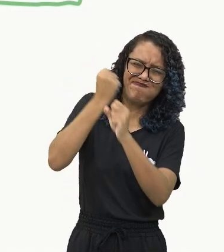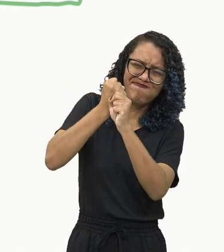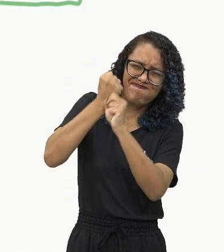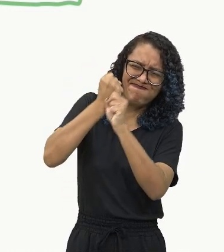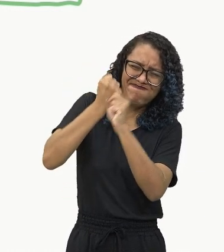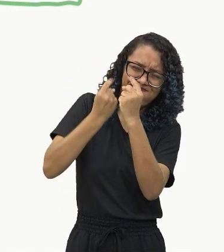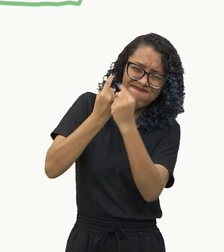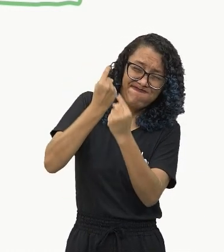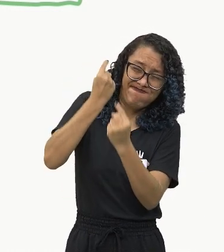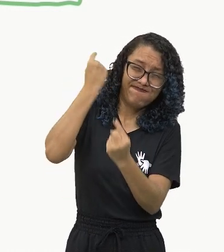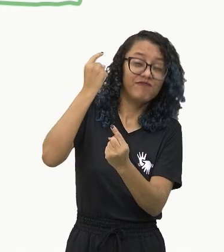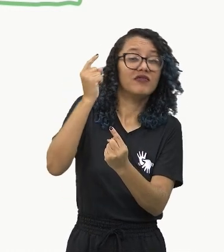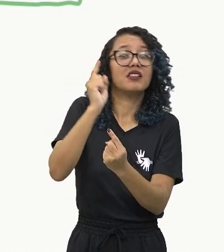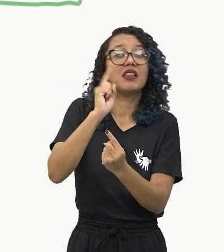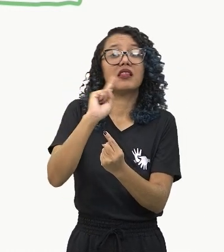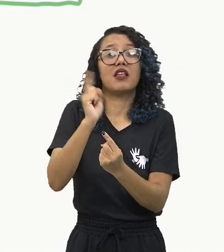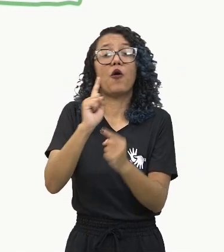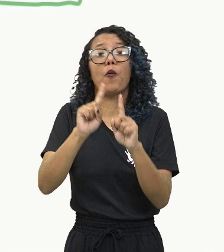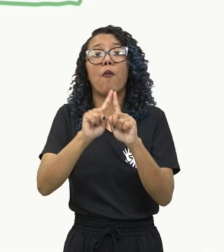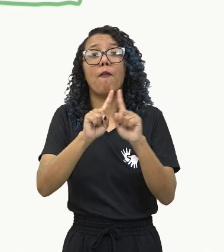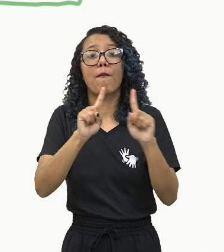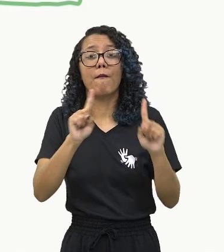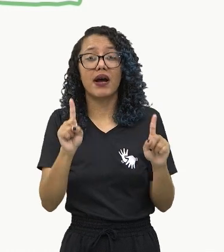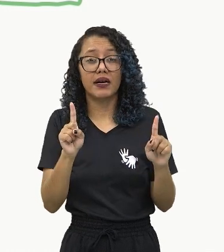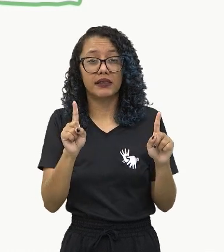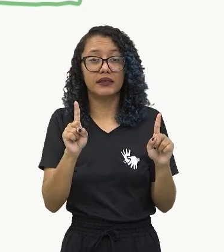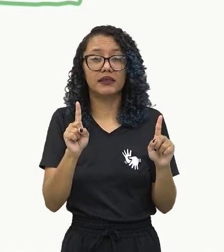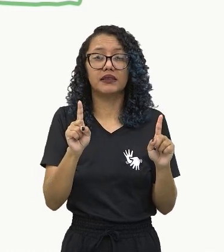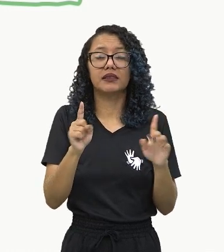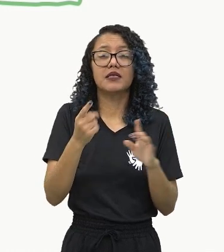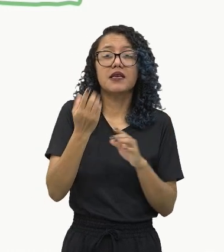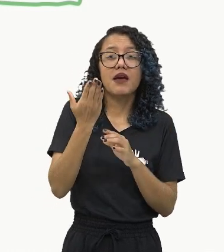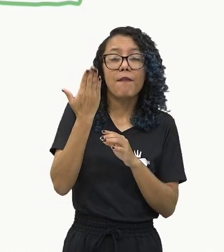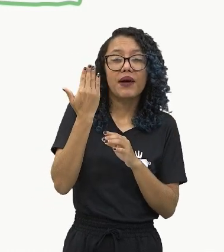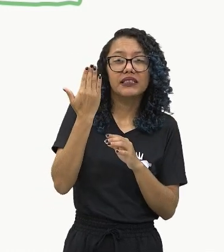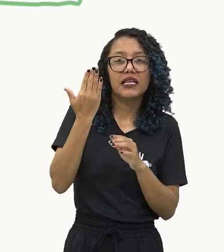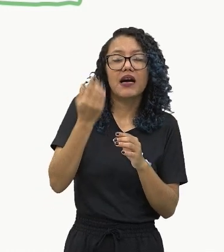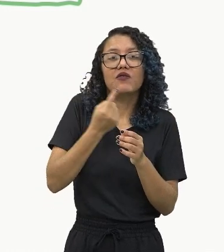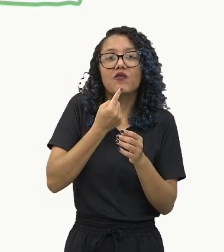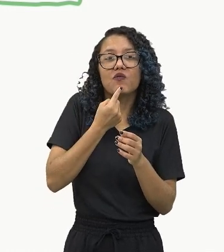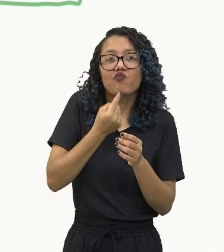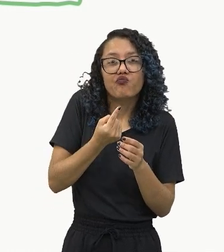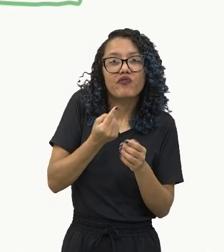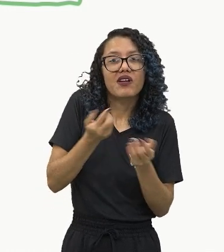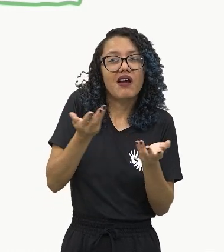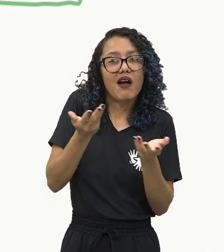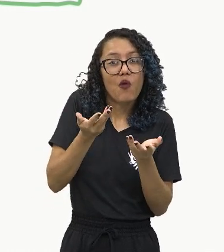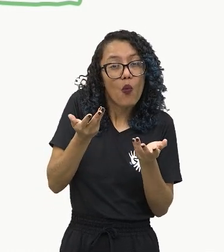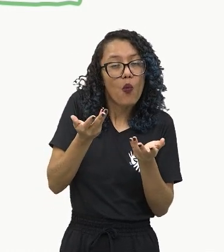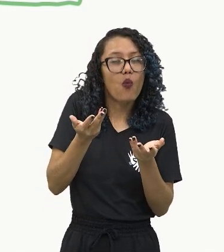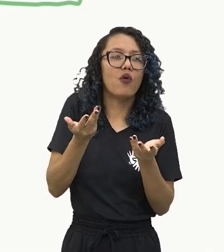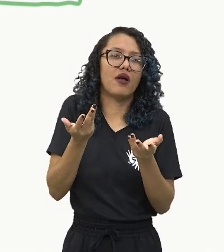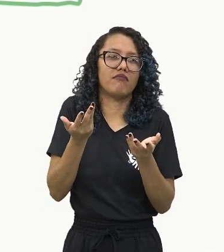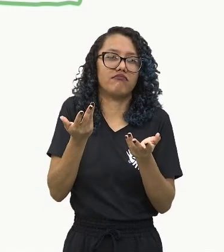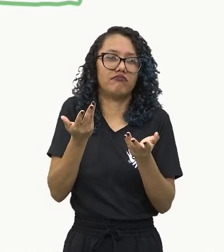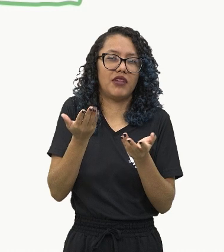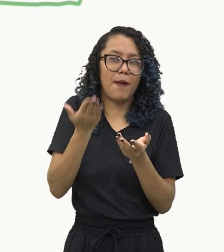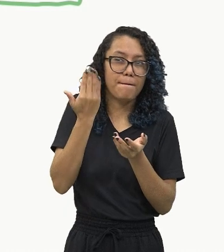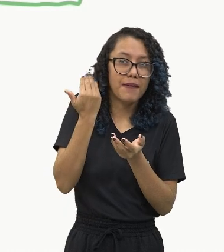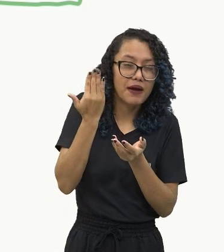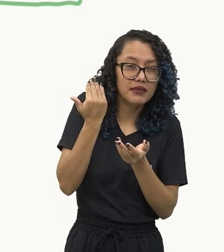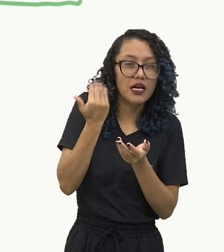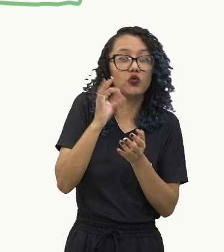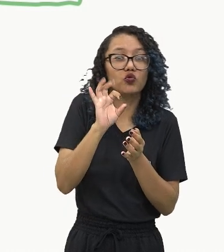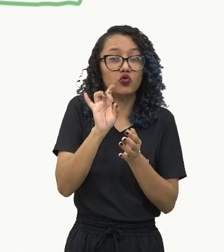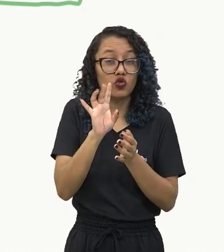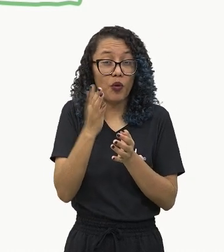há pouco tempo que ha ocorrido. E também para hablar de